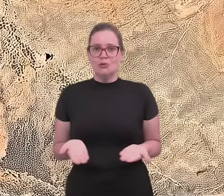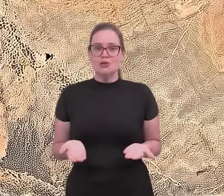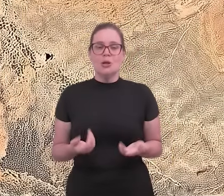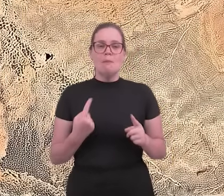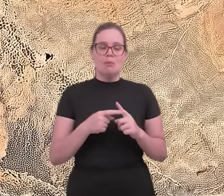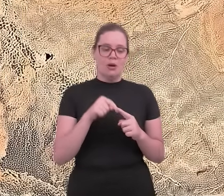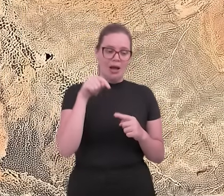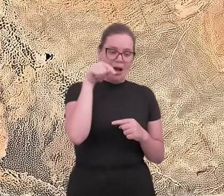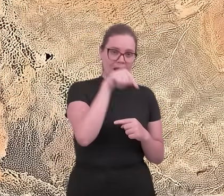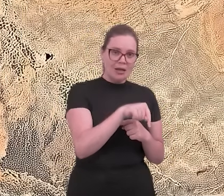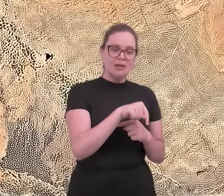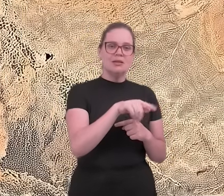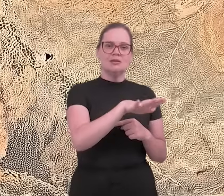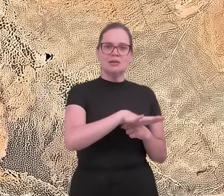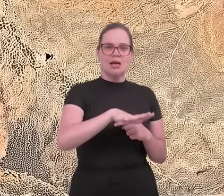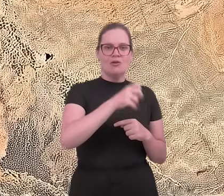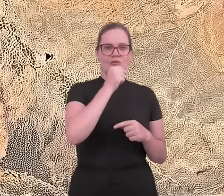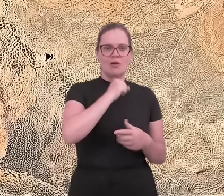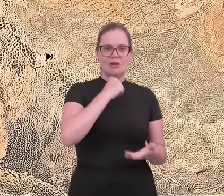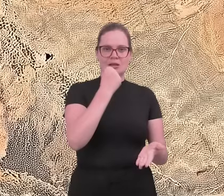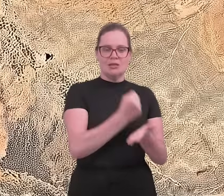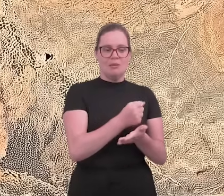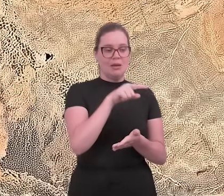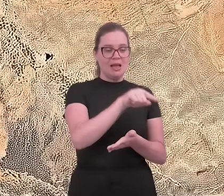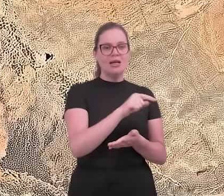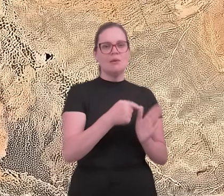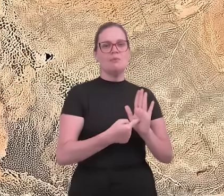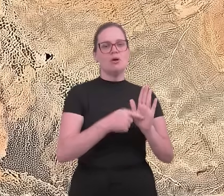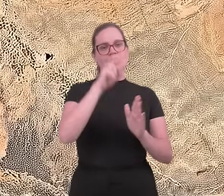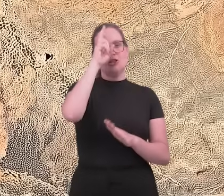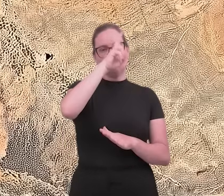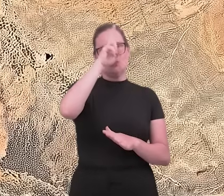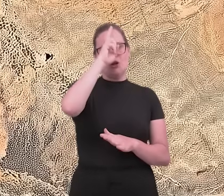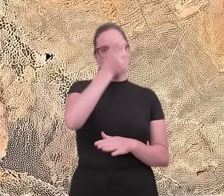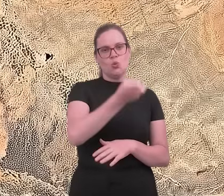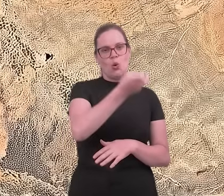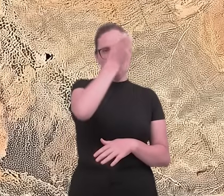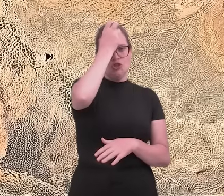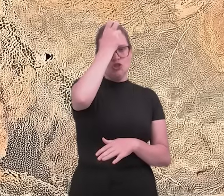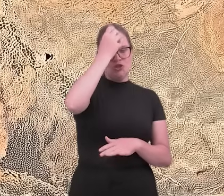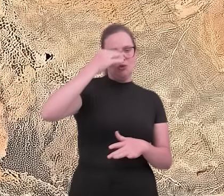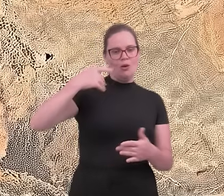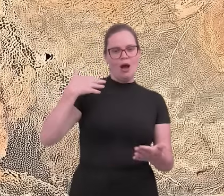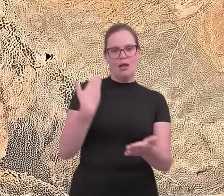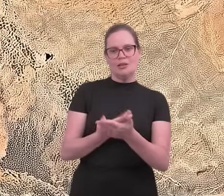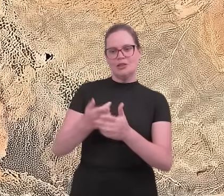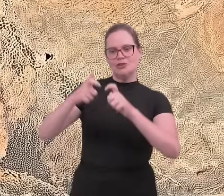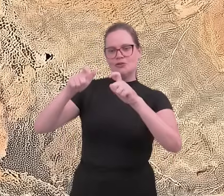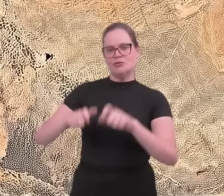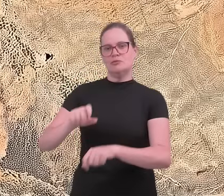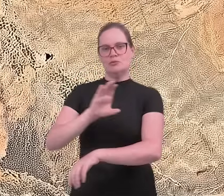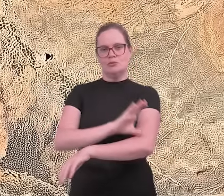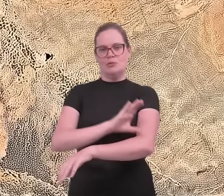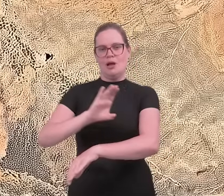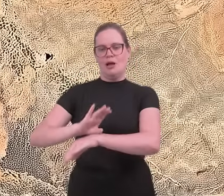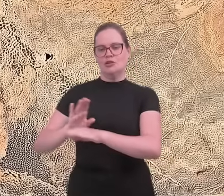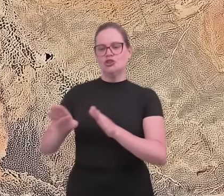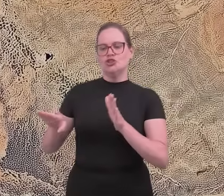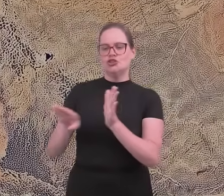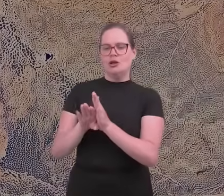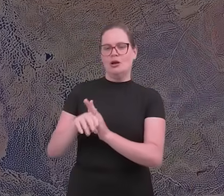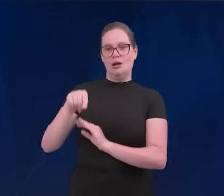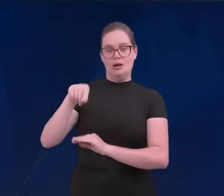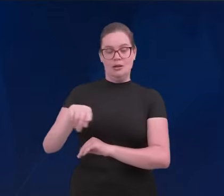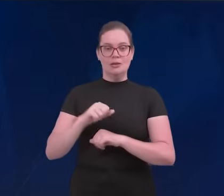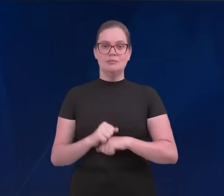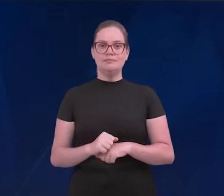terra prometida. Em outras palavras, veremos de forma comparativa como